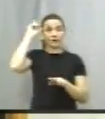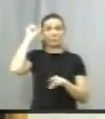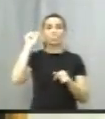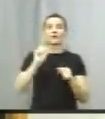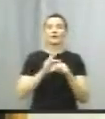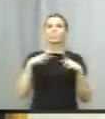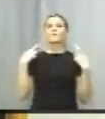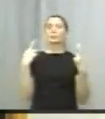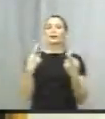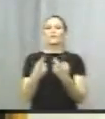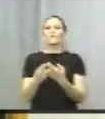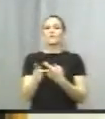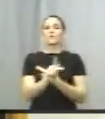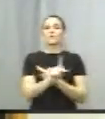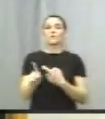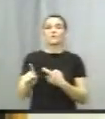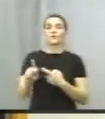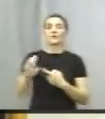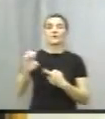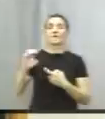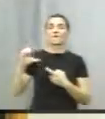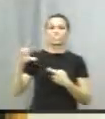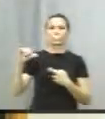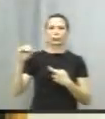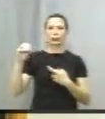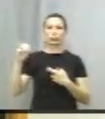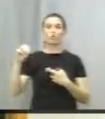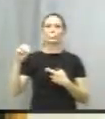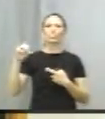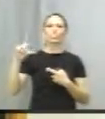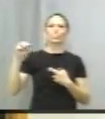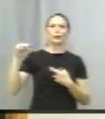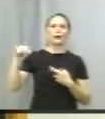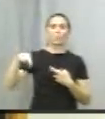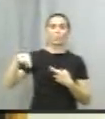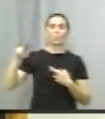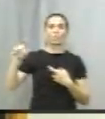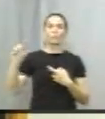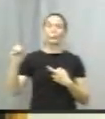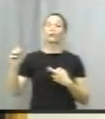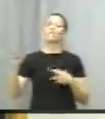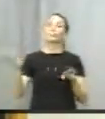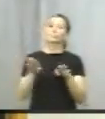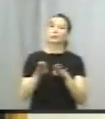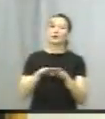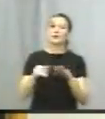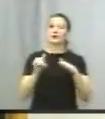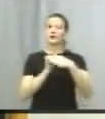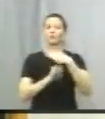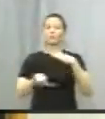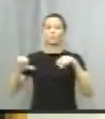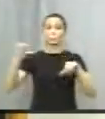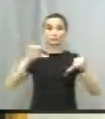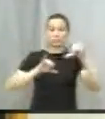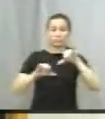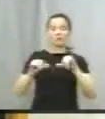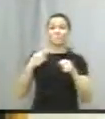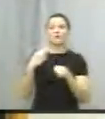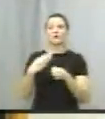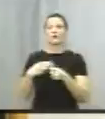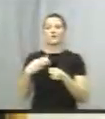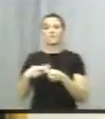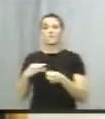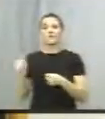uma reunião com o professor Elson Longo, também da Química da Unesp, e, há alguns anos